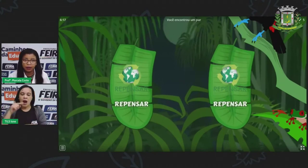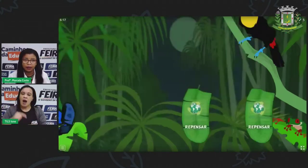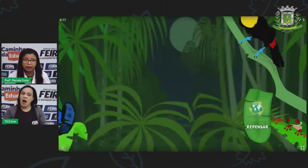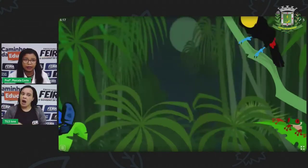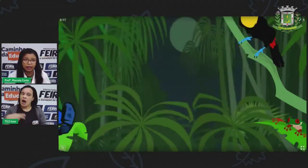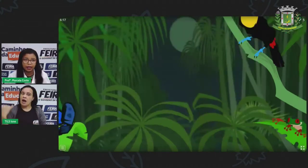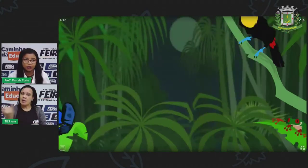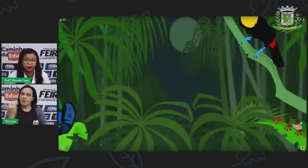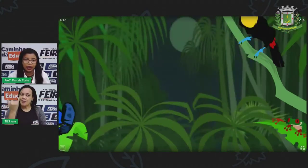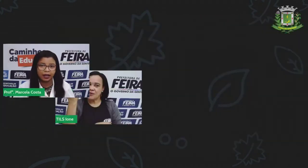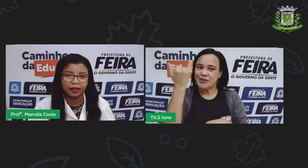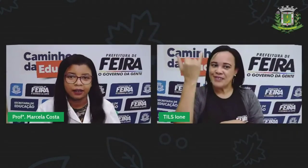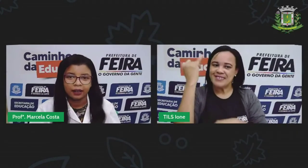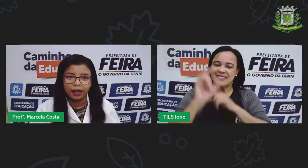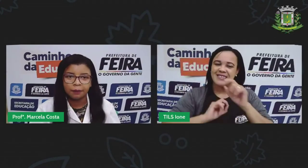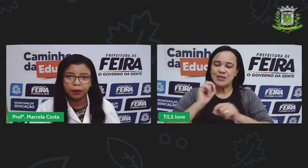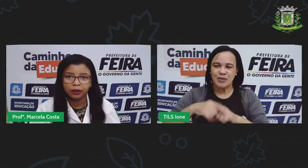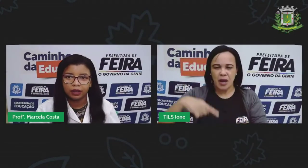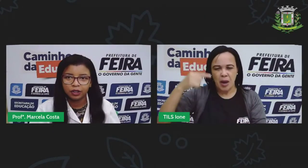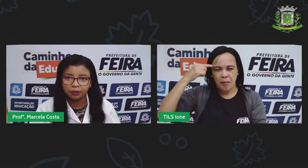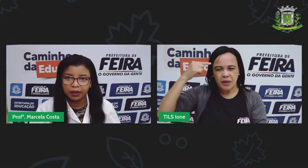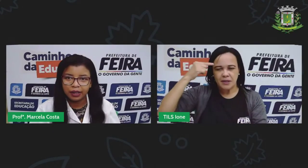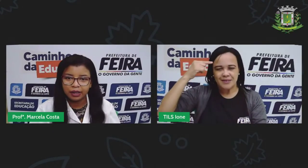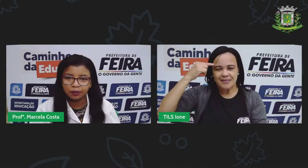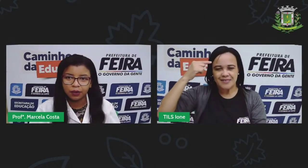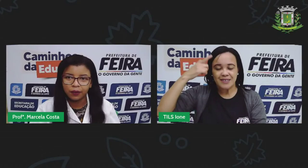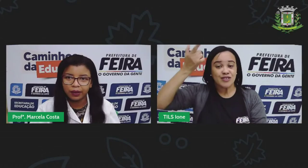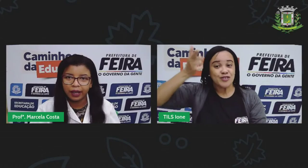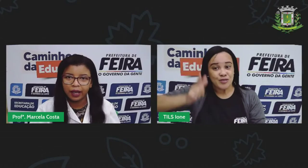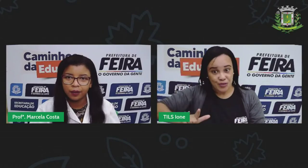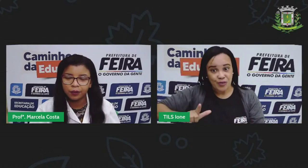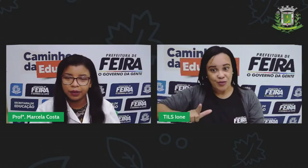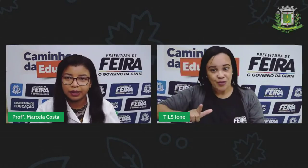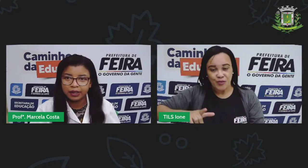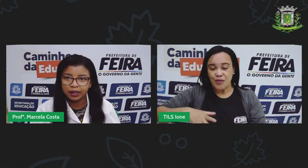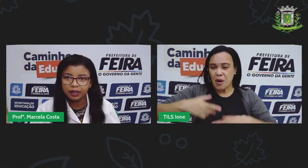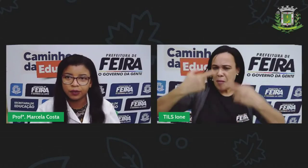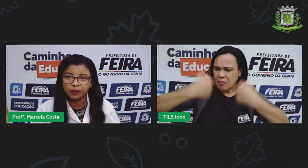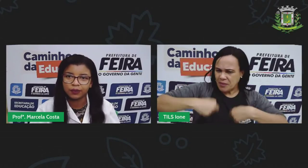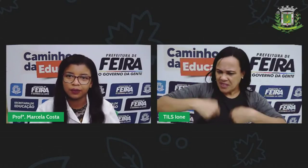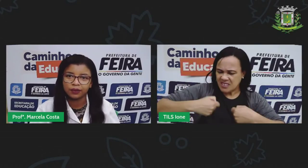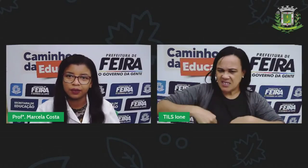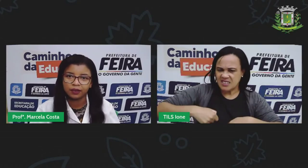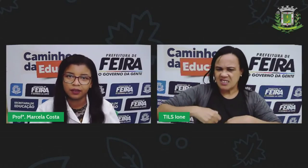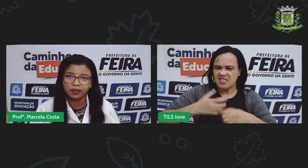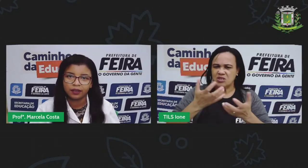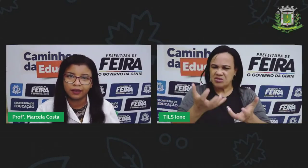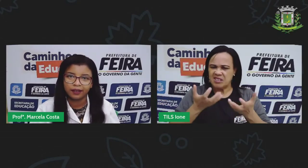planta e questionar é importante mesmo eu quero o tecido